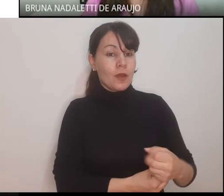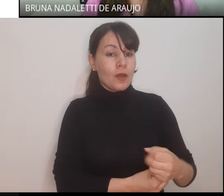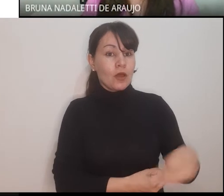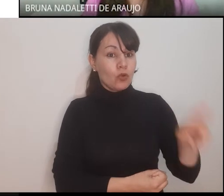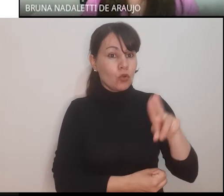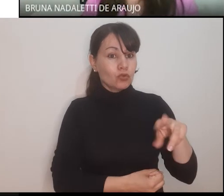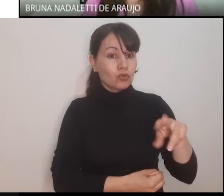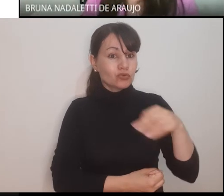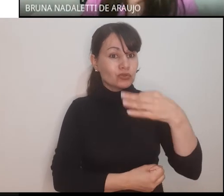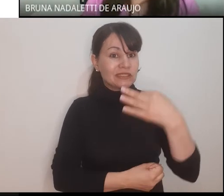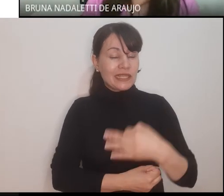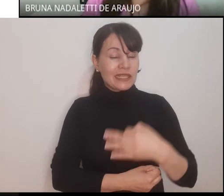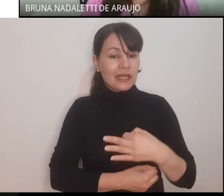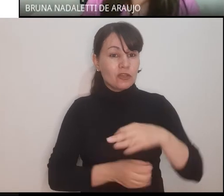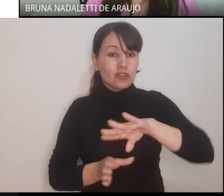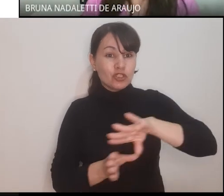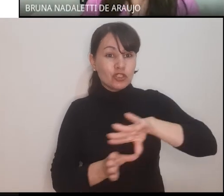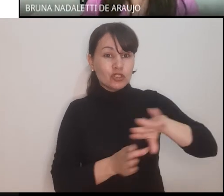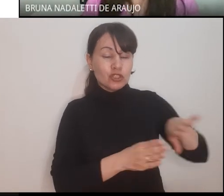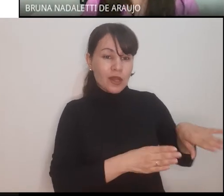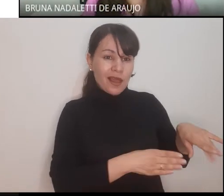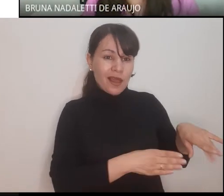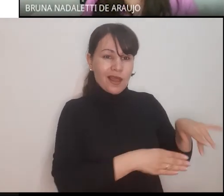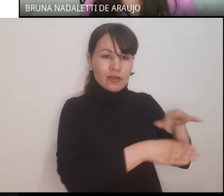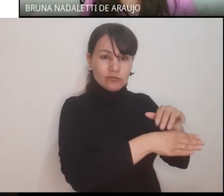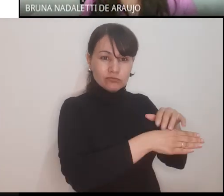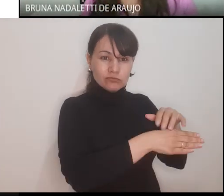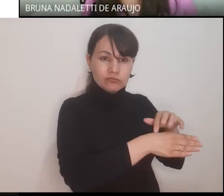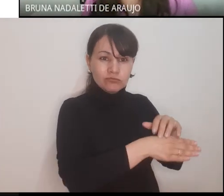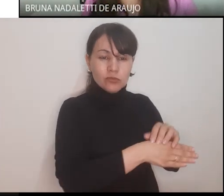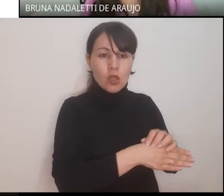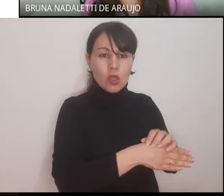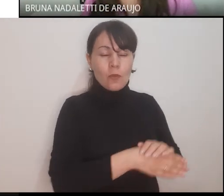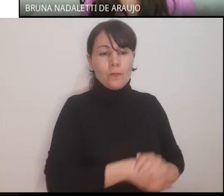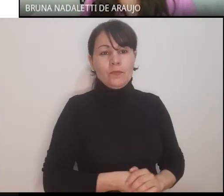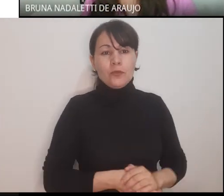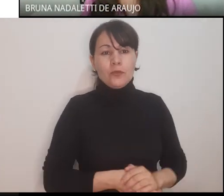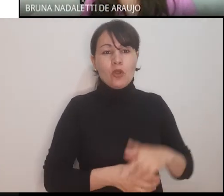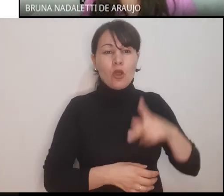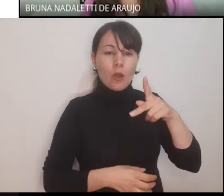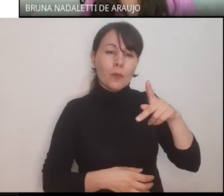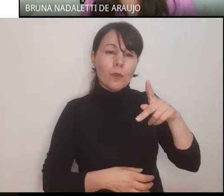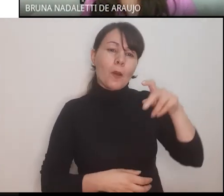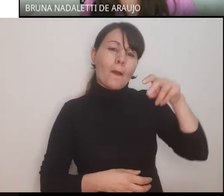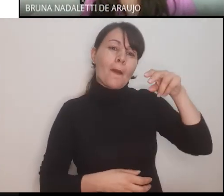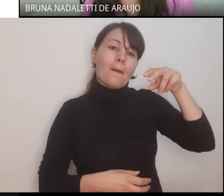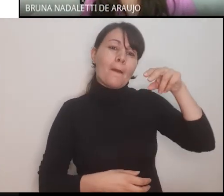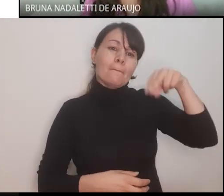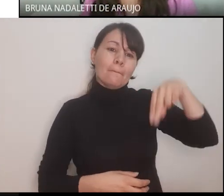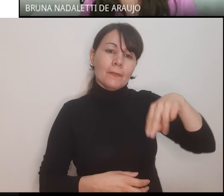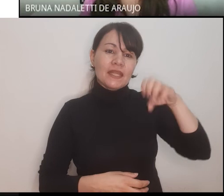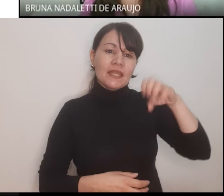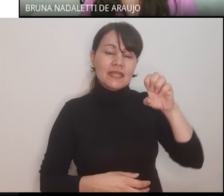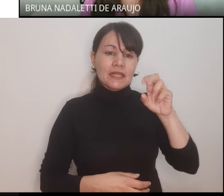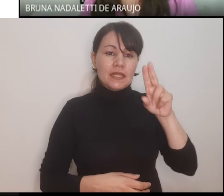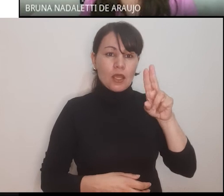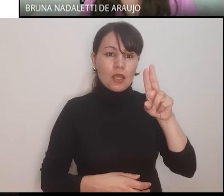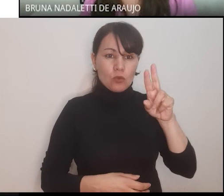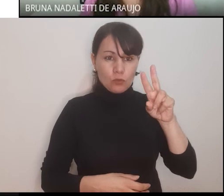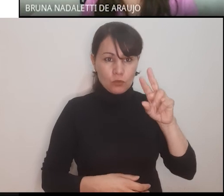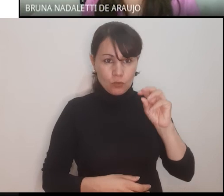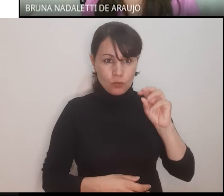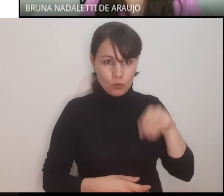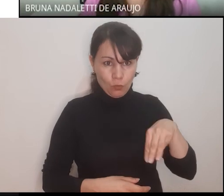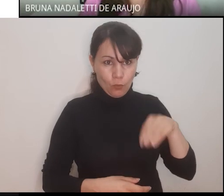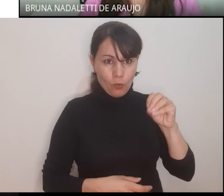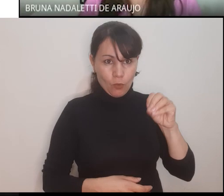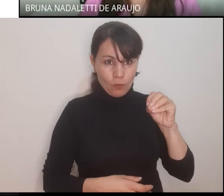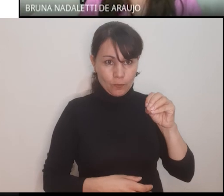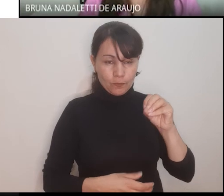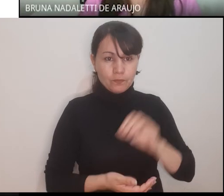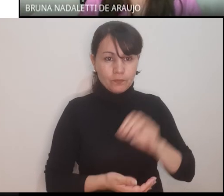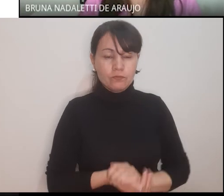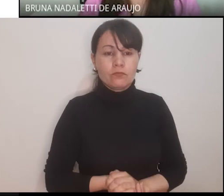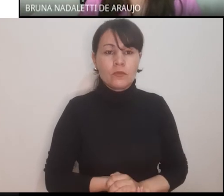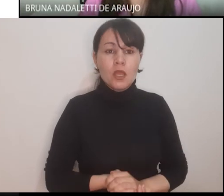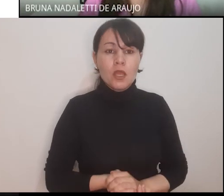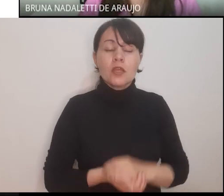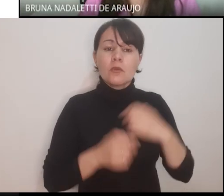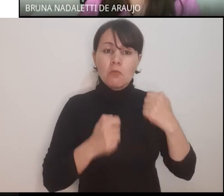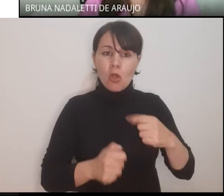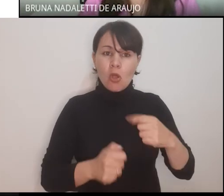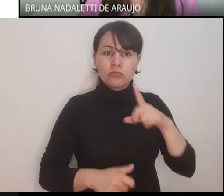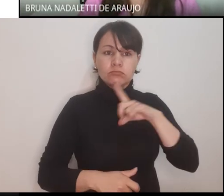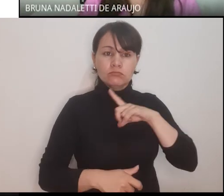e excluir complicações, como o pneumo ou o hemotórax, que infelizmente podem se fazer